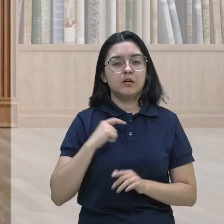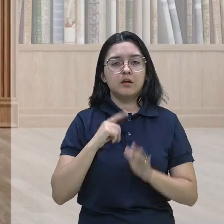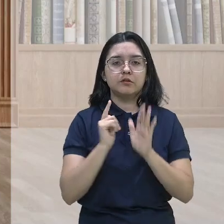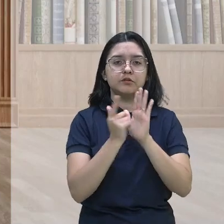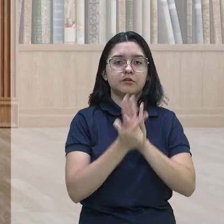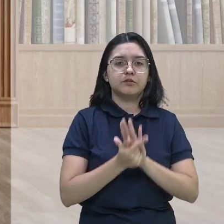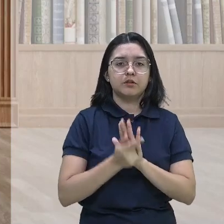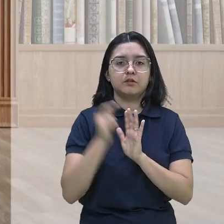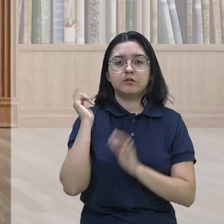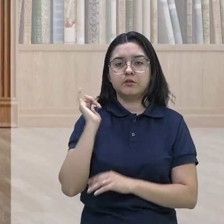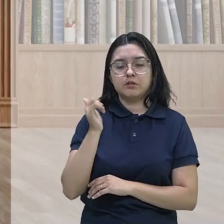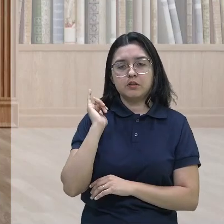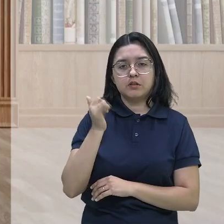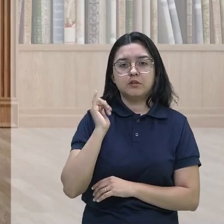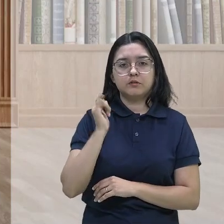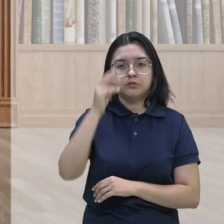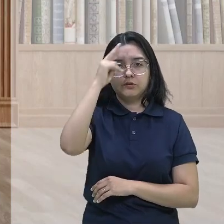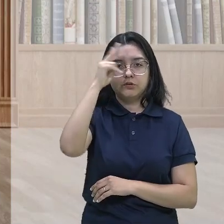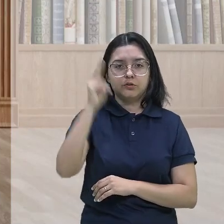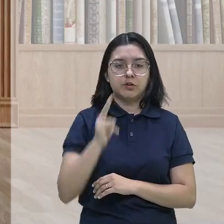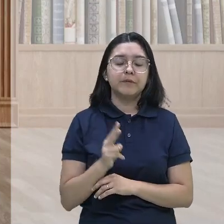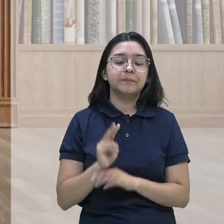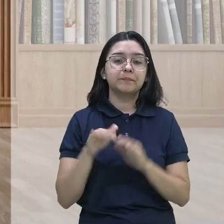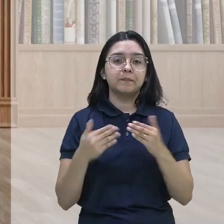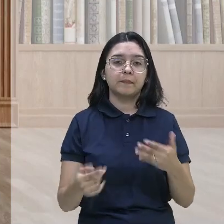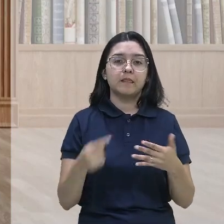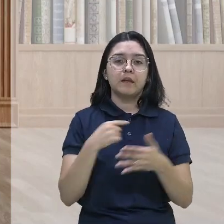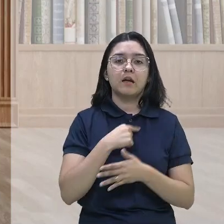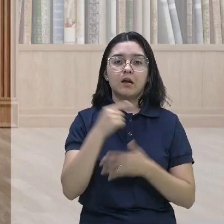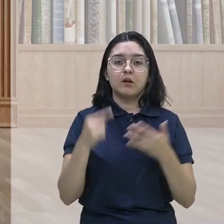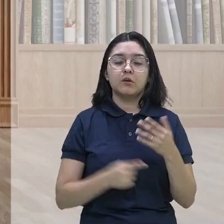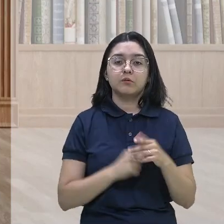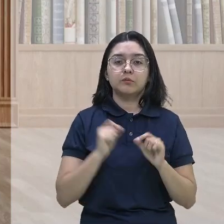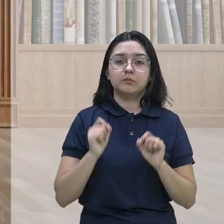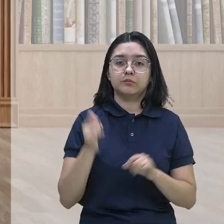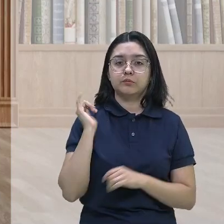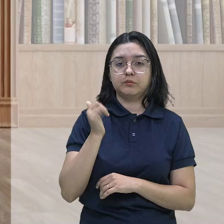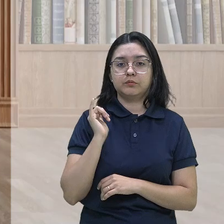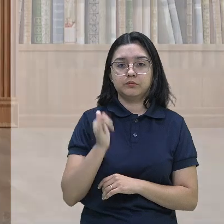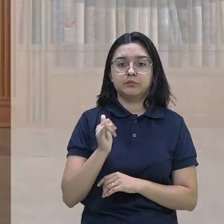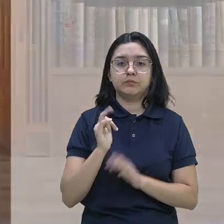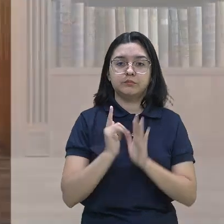contam histórias, narram histórias. Então, esses são os gêneros narrativos.